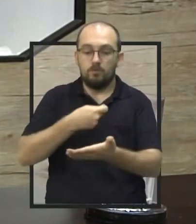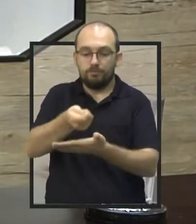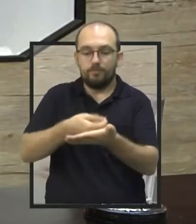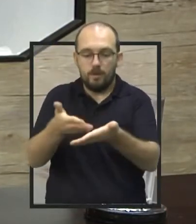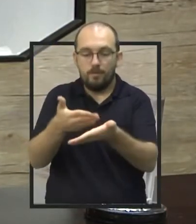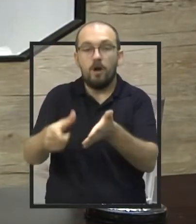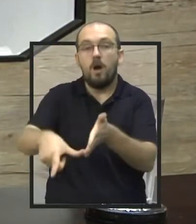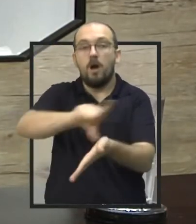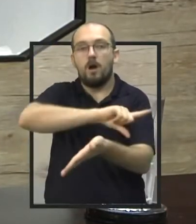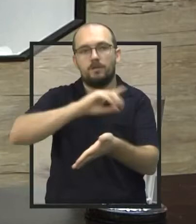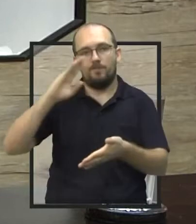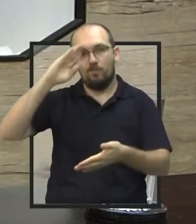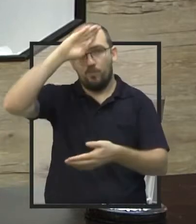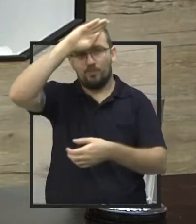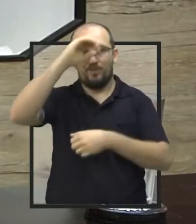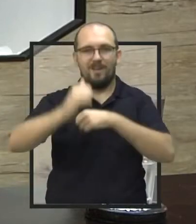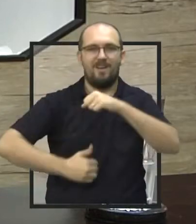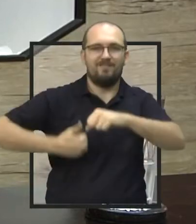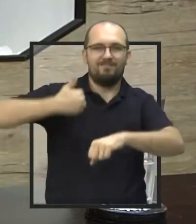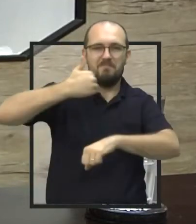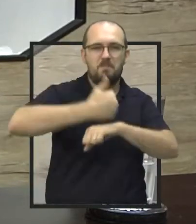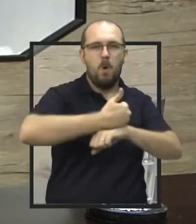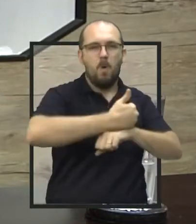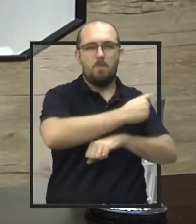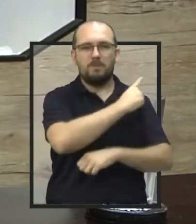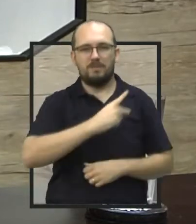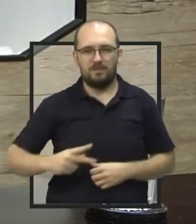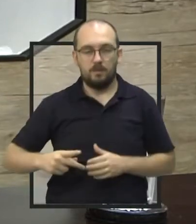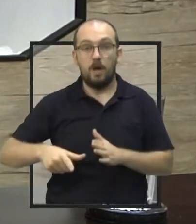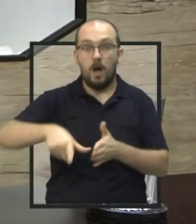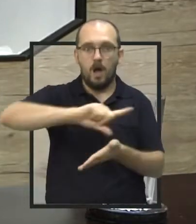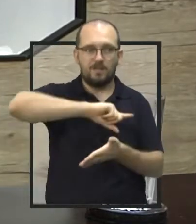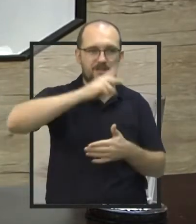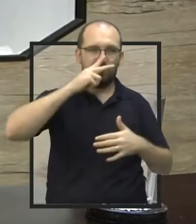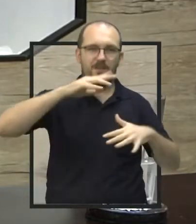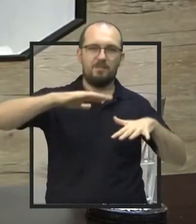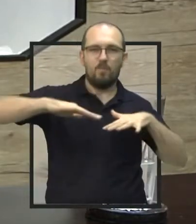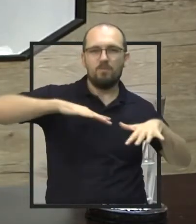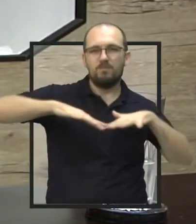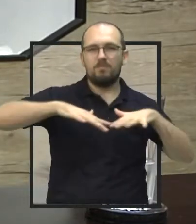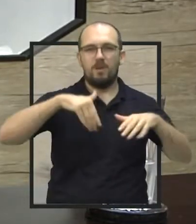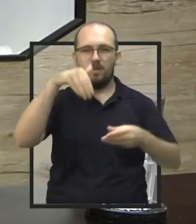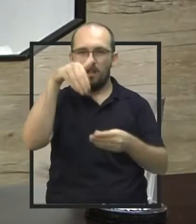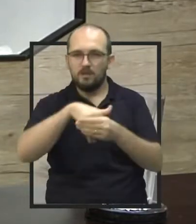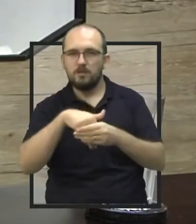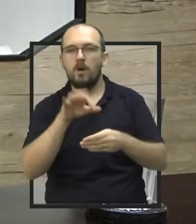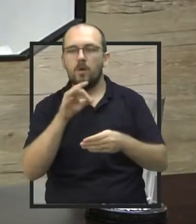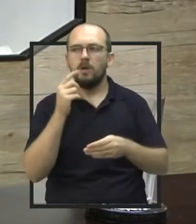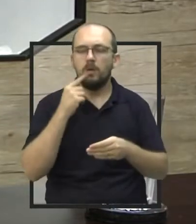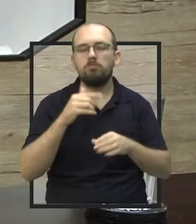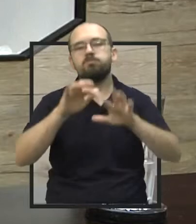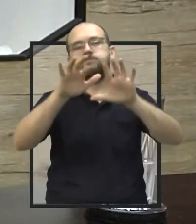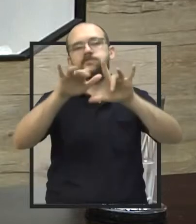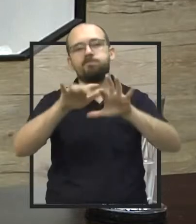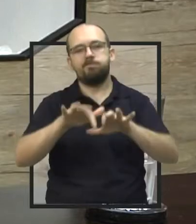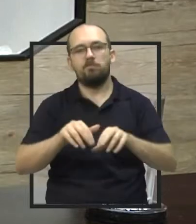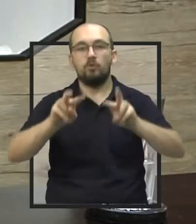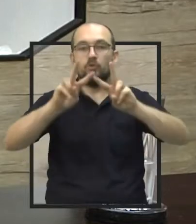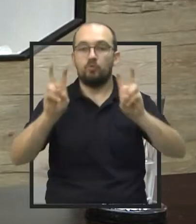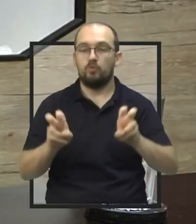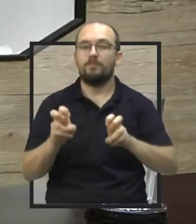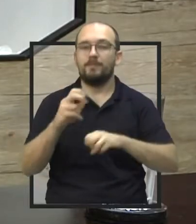sou muito, né? A gente às vezes não gosta de voltar. Mas tem uma crônica que eu fiz para o meu vizinho, que foi uma pessoa muito importante para